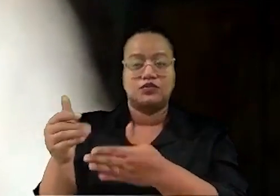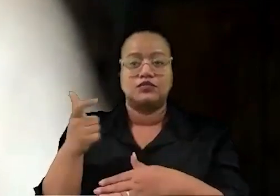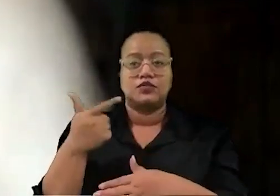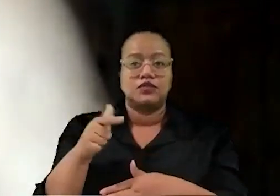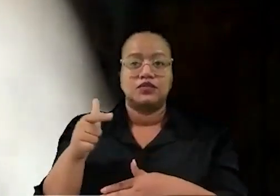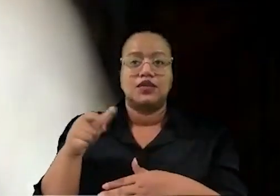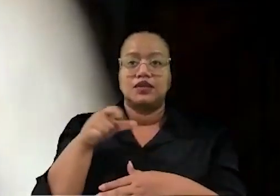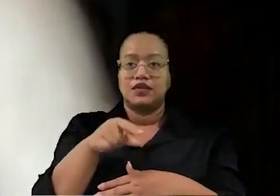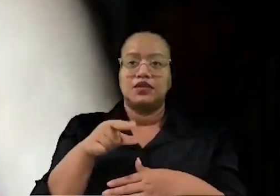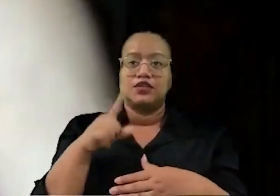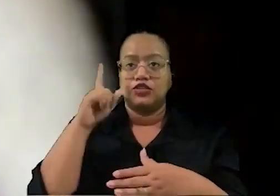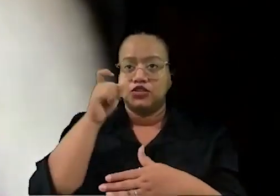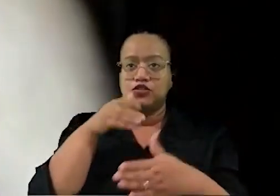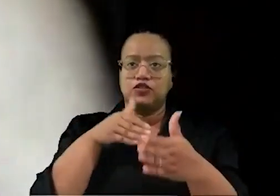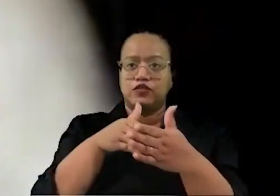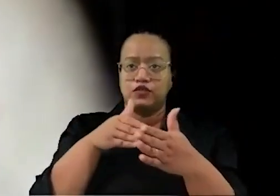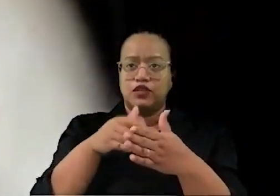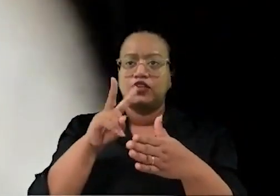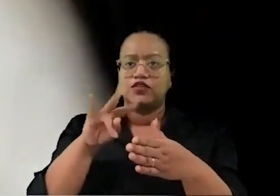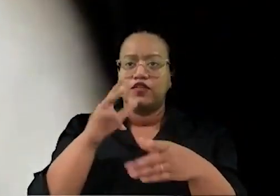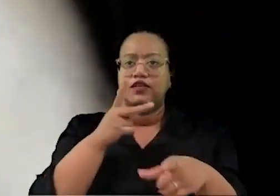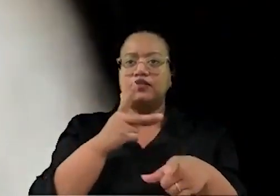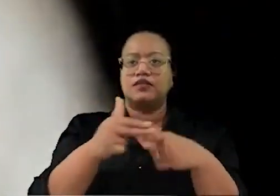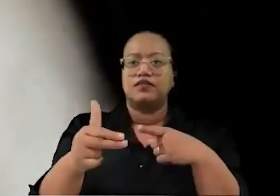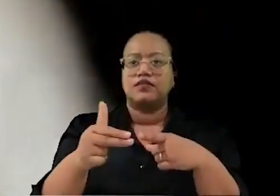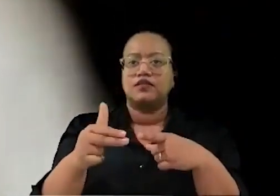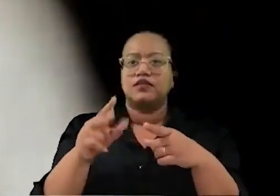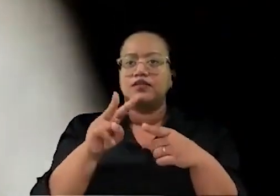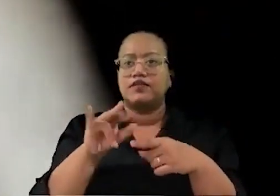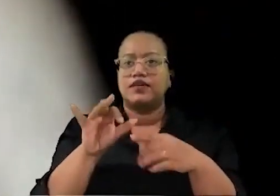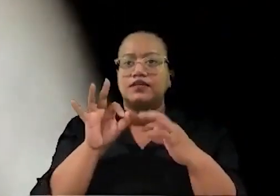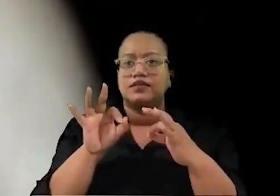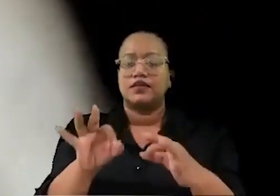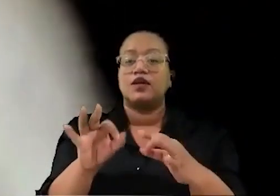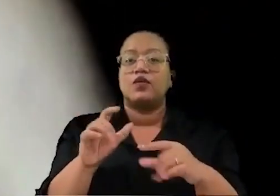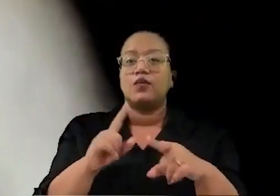uma questão de modelo organizacional. Vara única dá